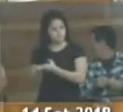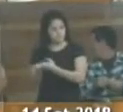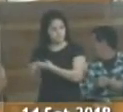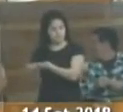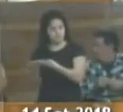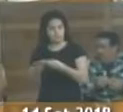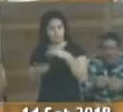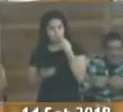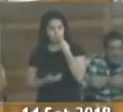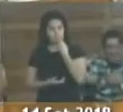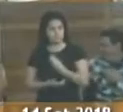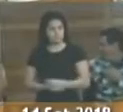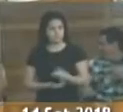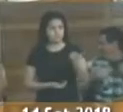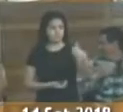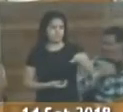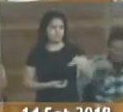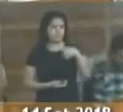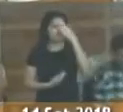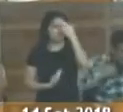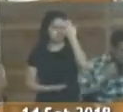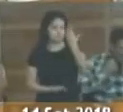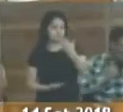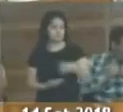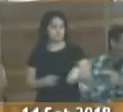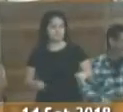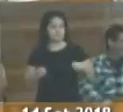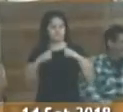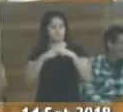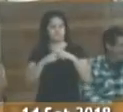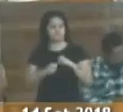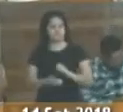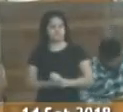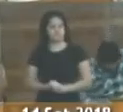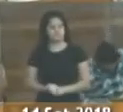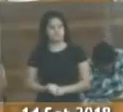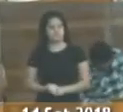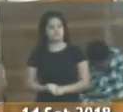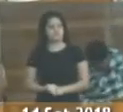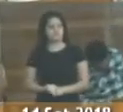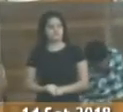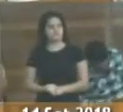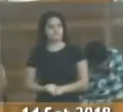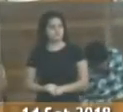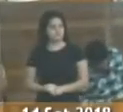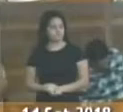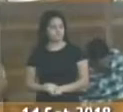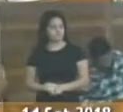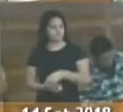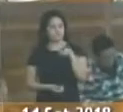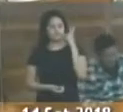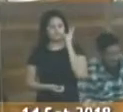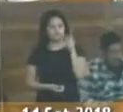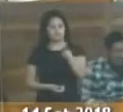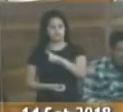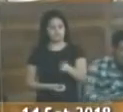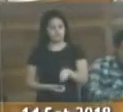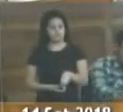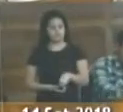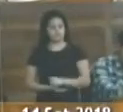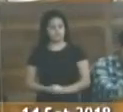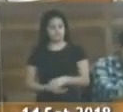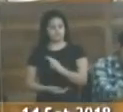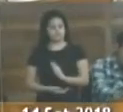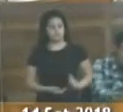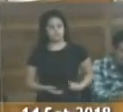falar. Mais uma vez, agradecendo a Câmara de Vereadores, né, na pessoa do vereador Zé Augusto,